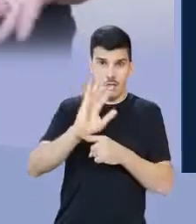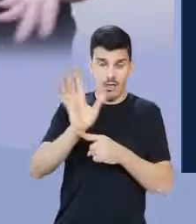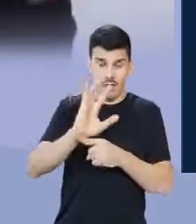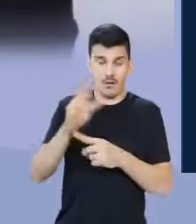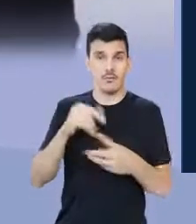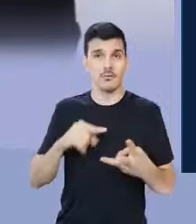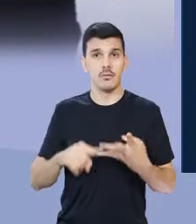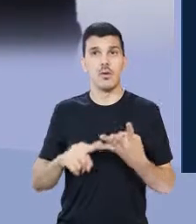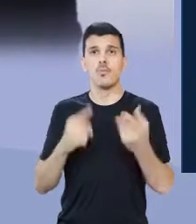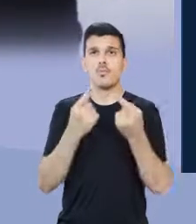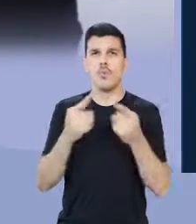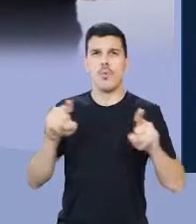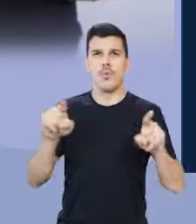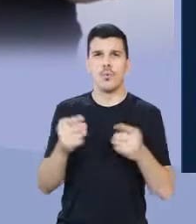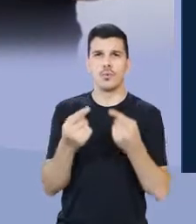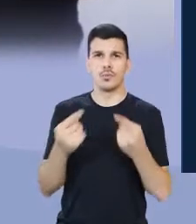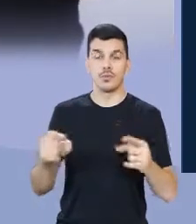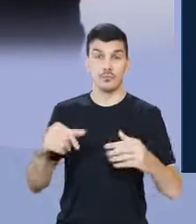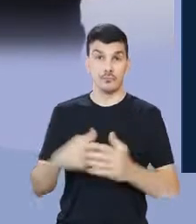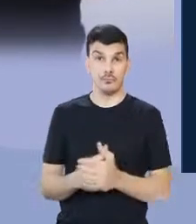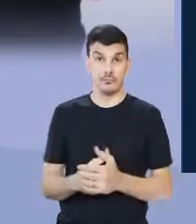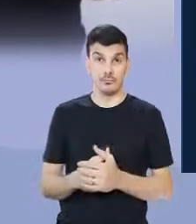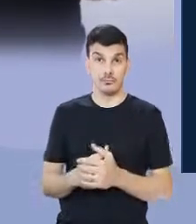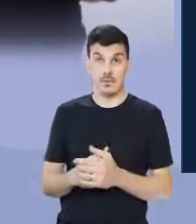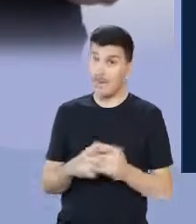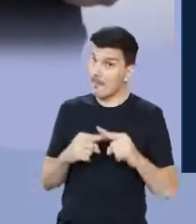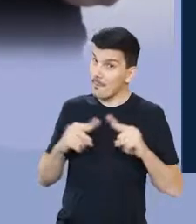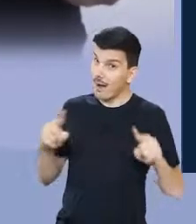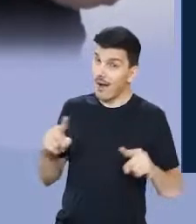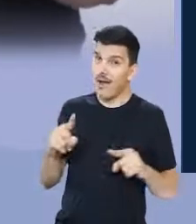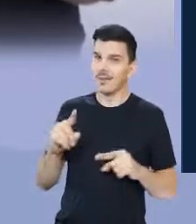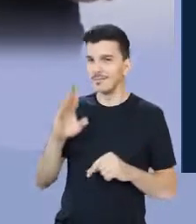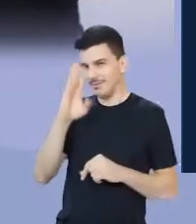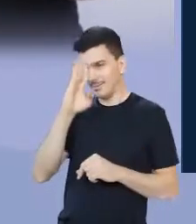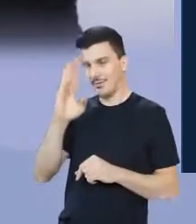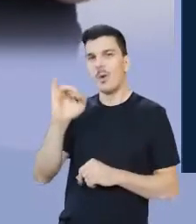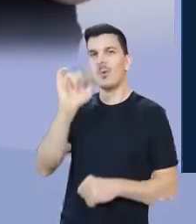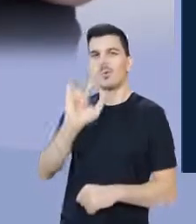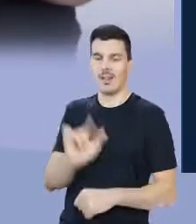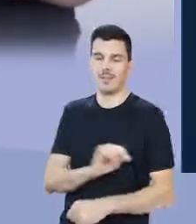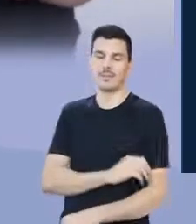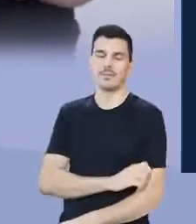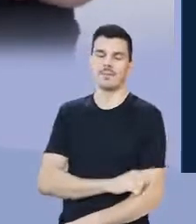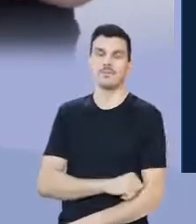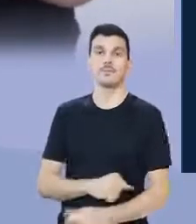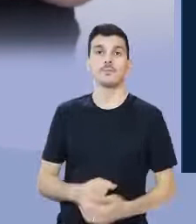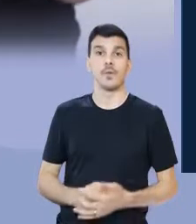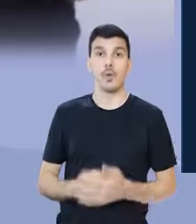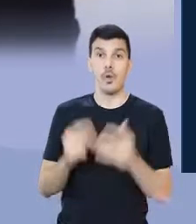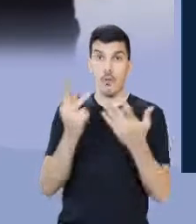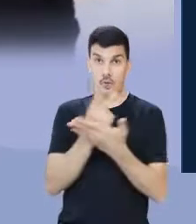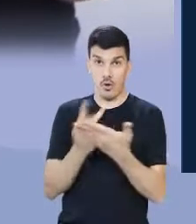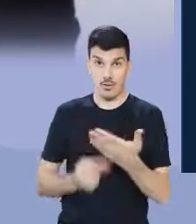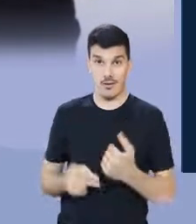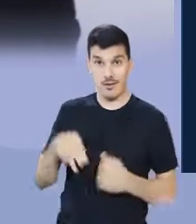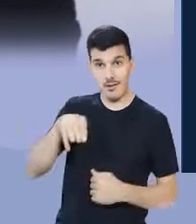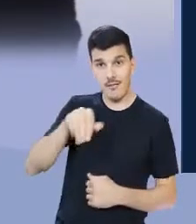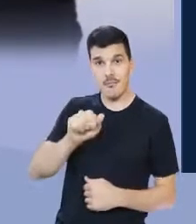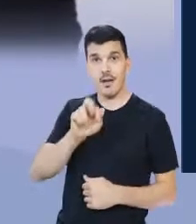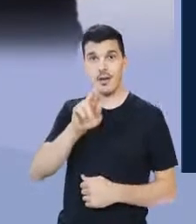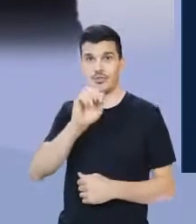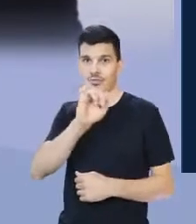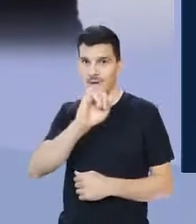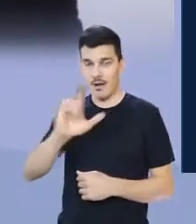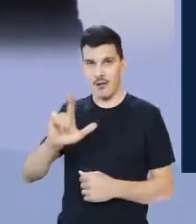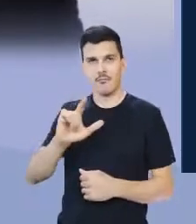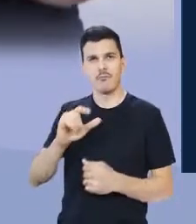o cinema, a música, sobretudo a literatura. Poesia